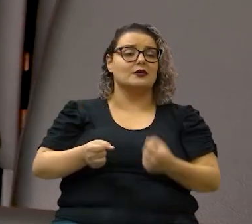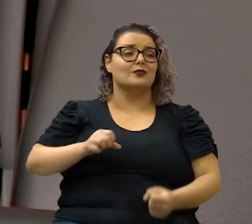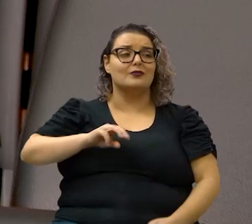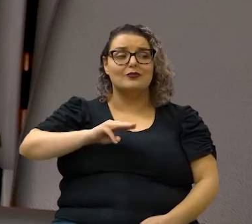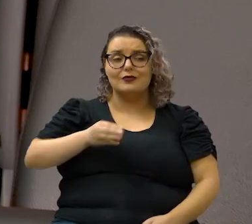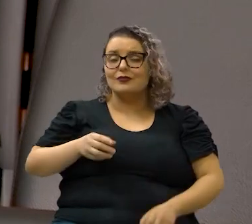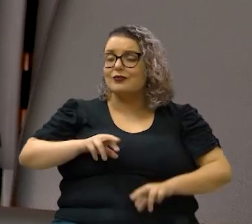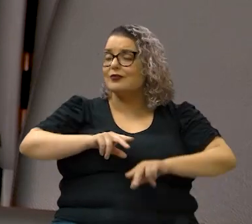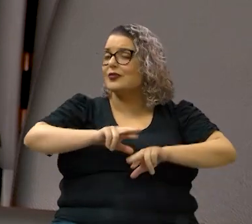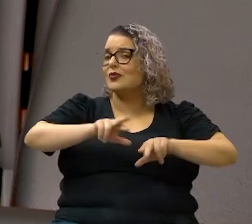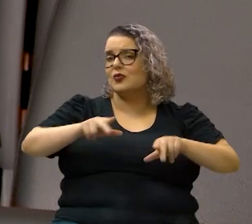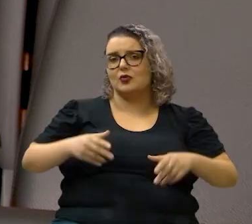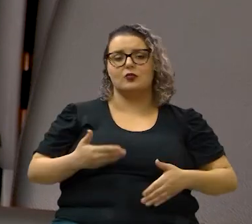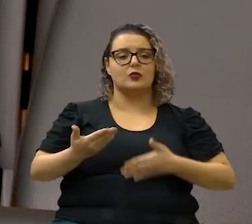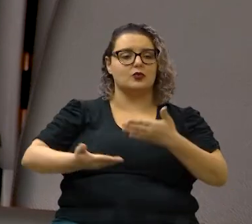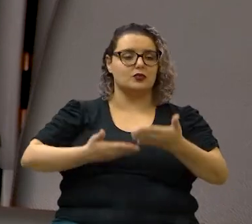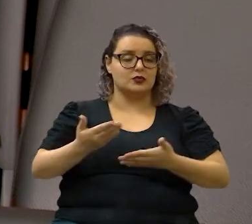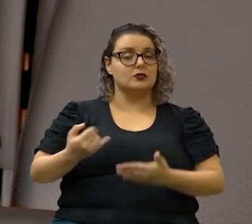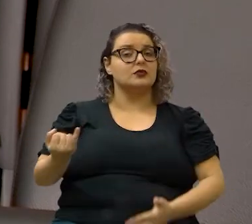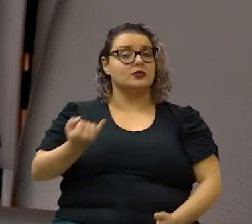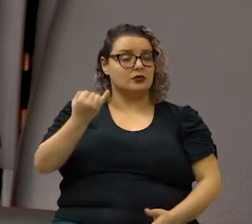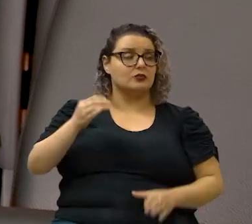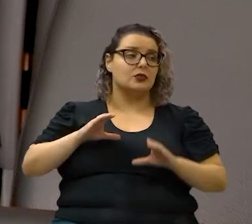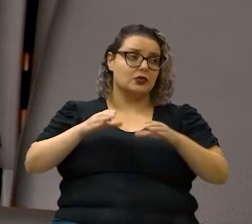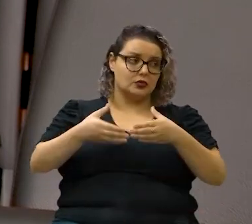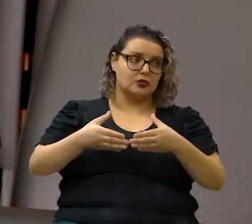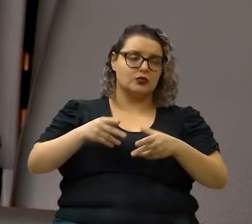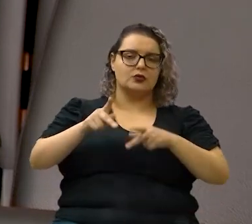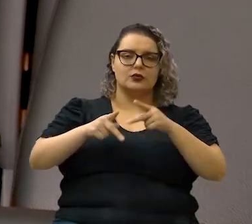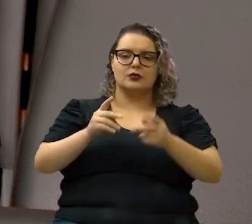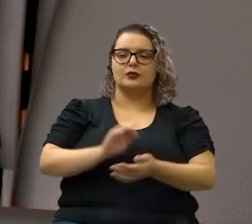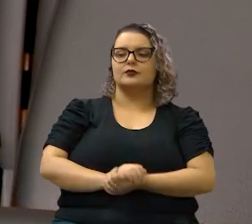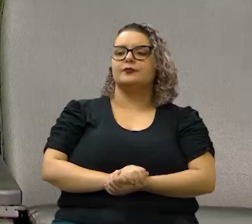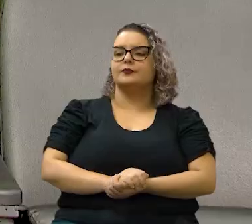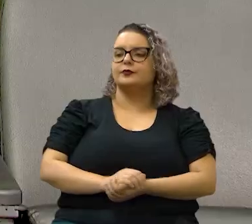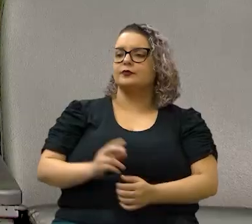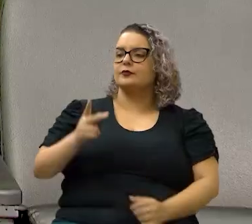milhões para oferecer um serviço muito importante para o conjunto da população.